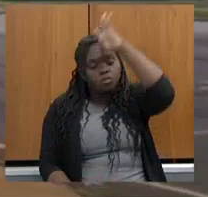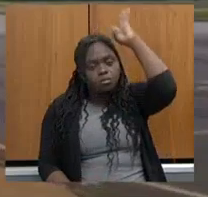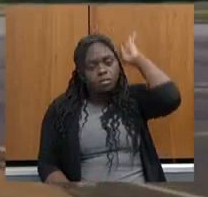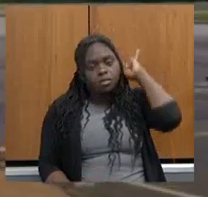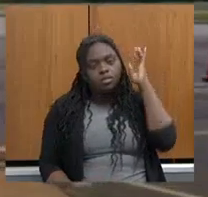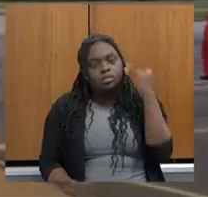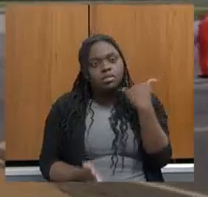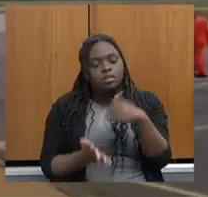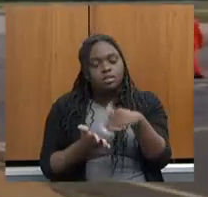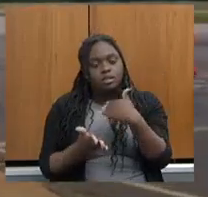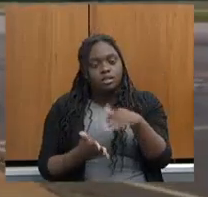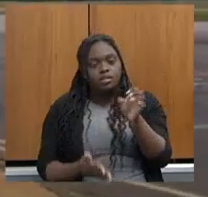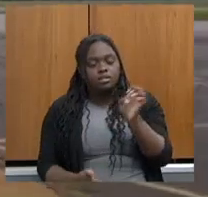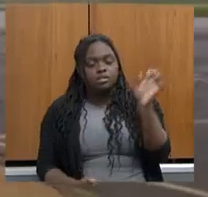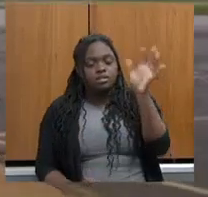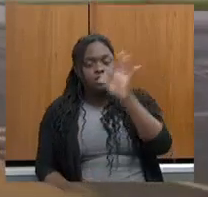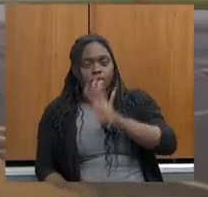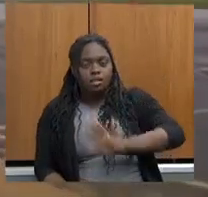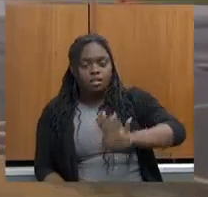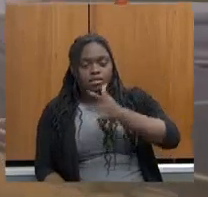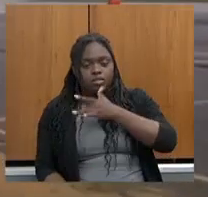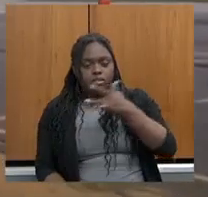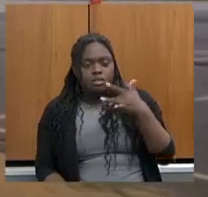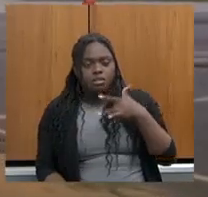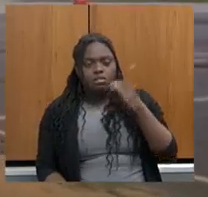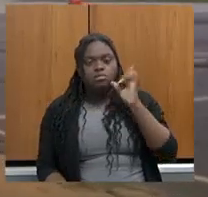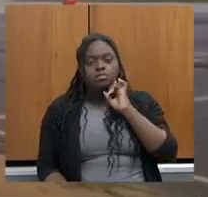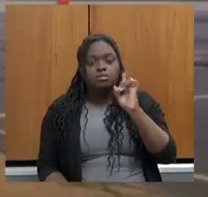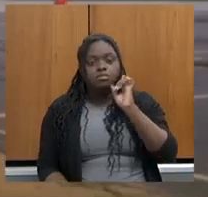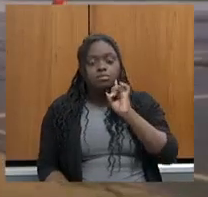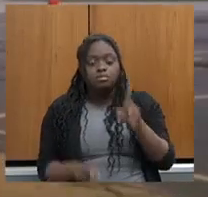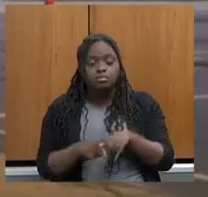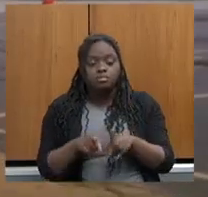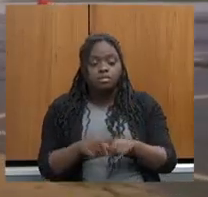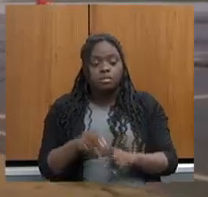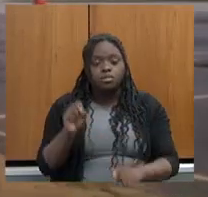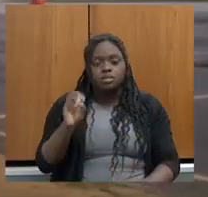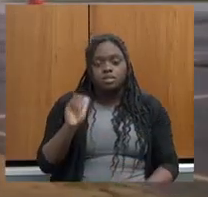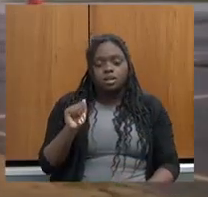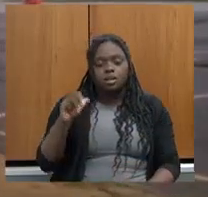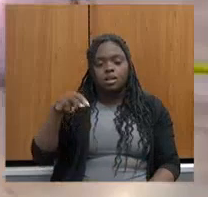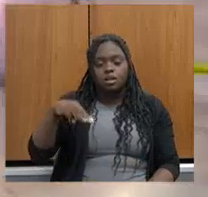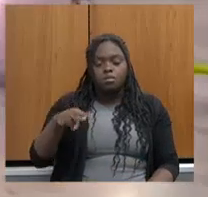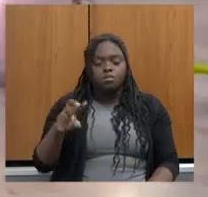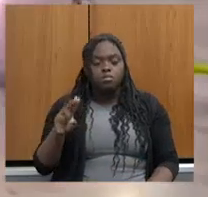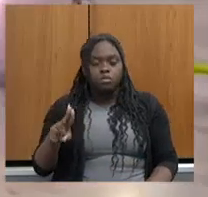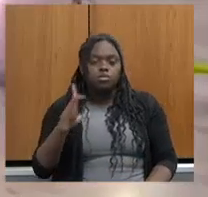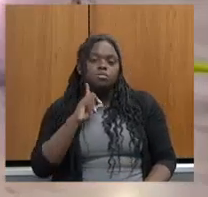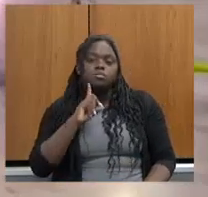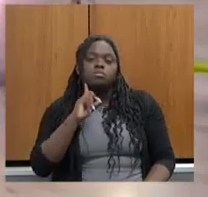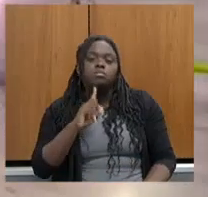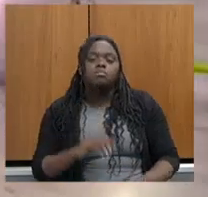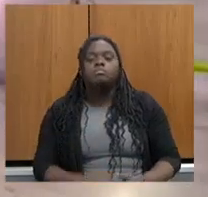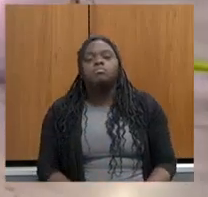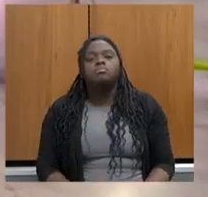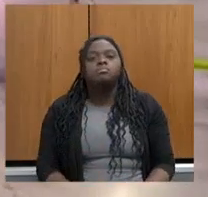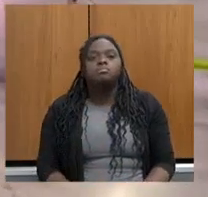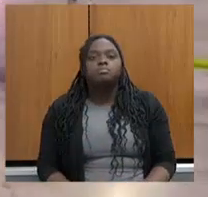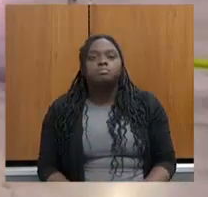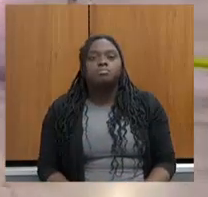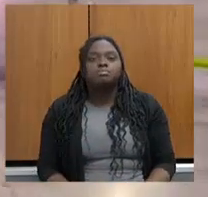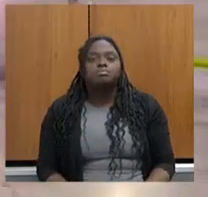secretaria de estado de saúde de Minas Gerais e o SAMU de Minas Gerais serviço